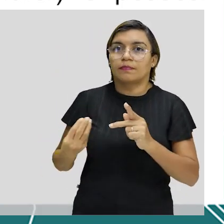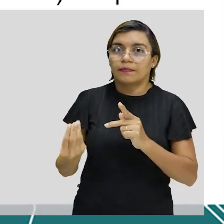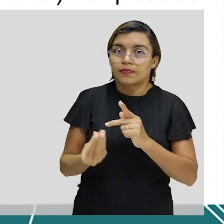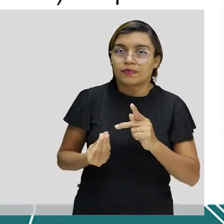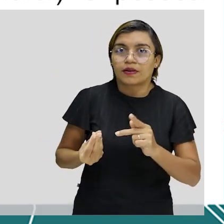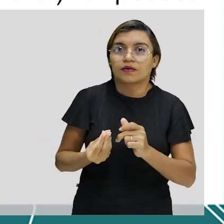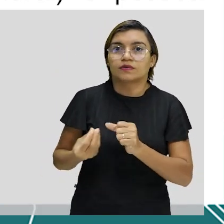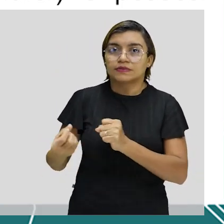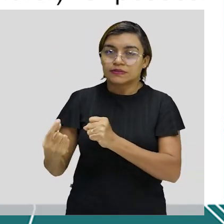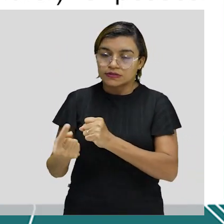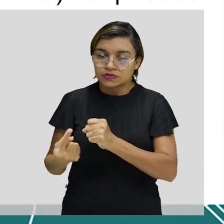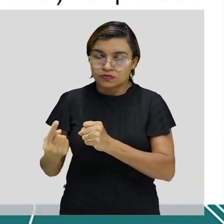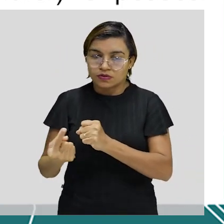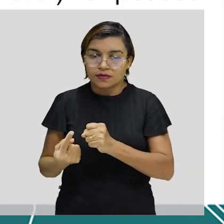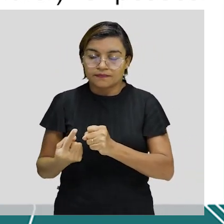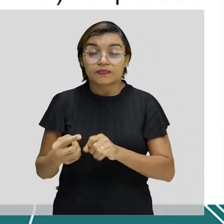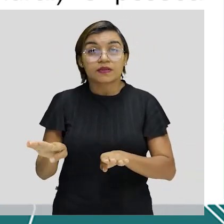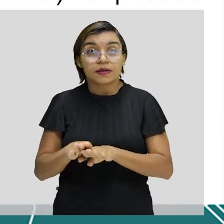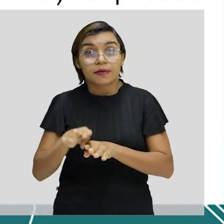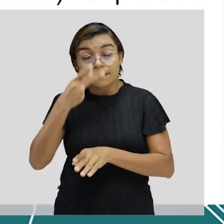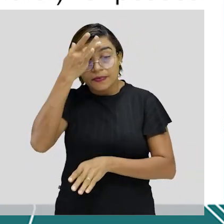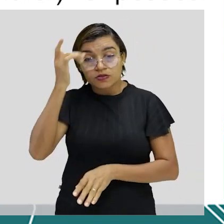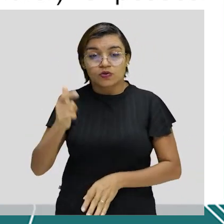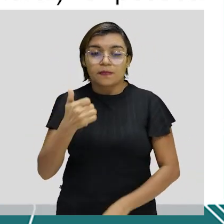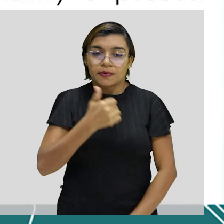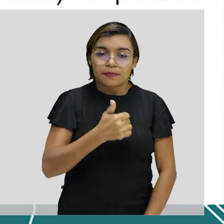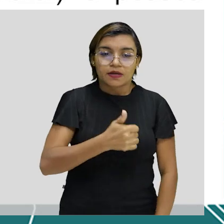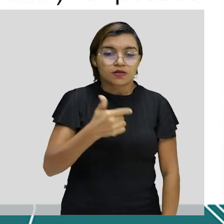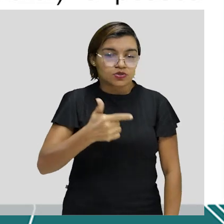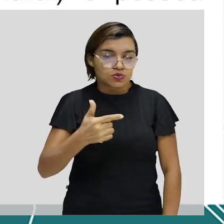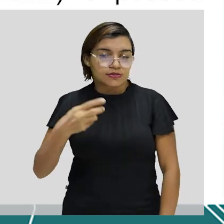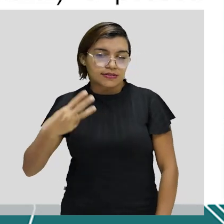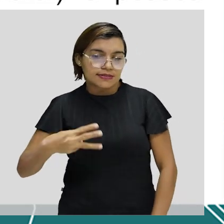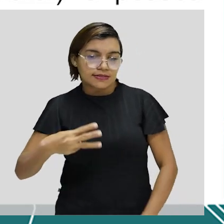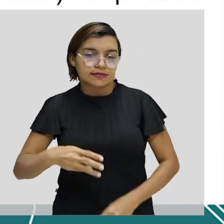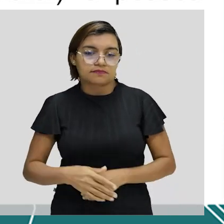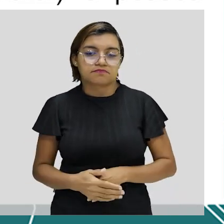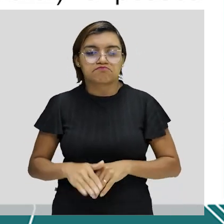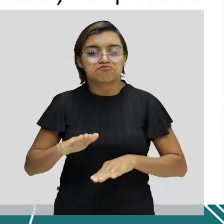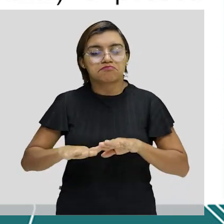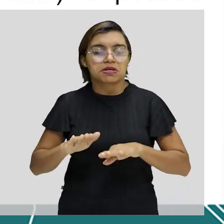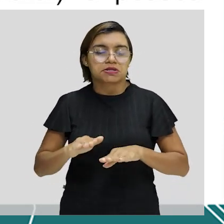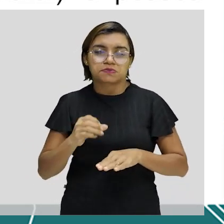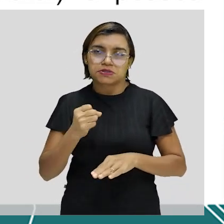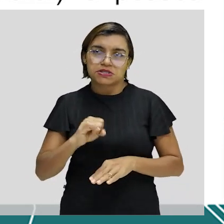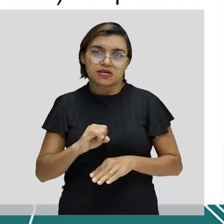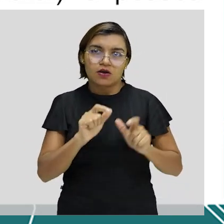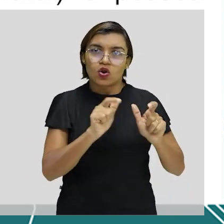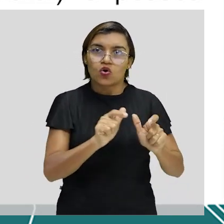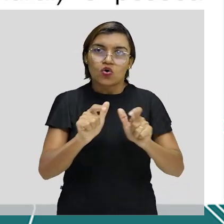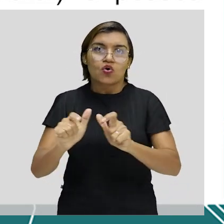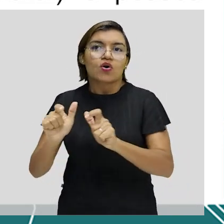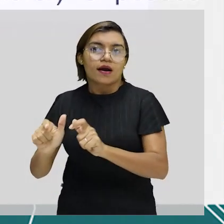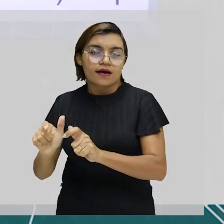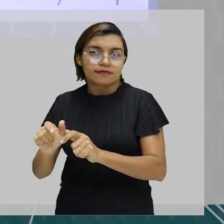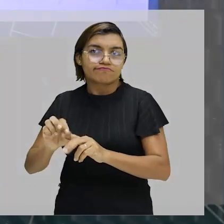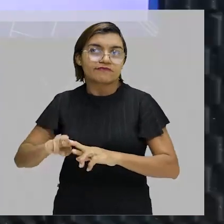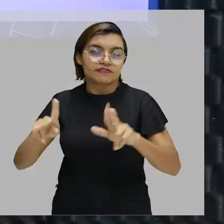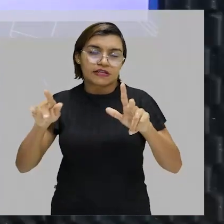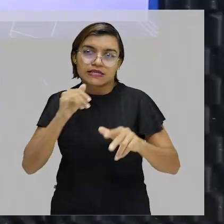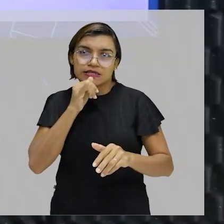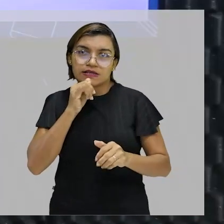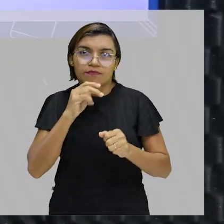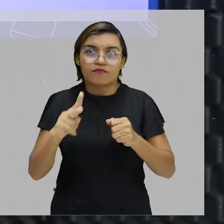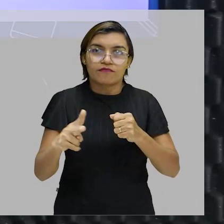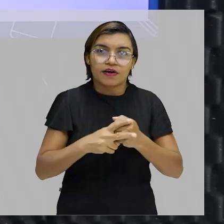e em pessoa, primeira, segunda ou terceira, tá certo? Mesmo que este venha deslocado, ou seja, mesmo que o verbo não